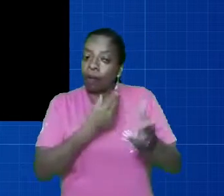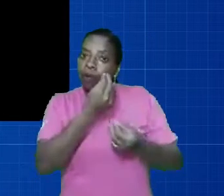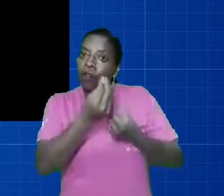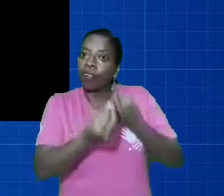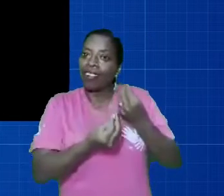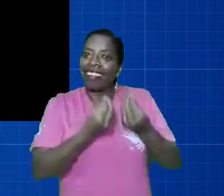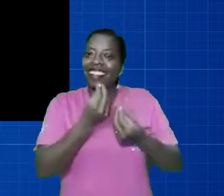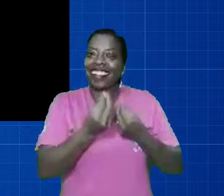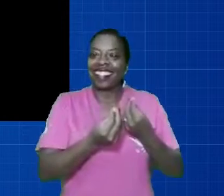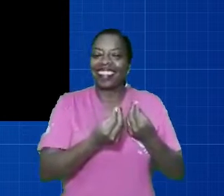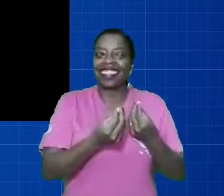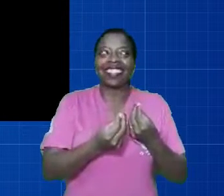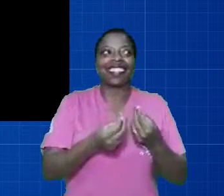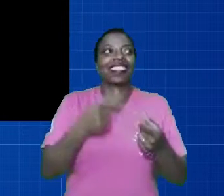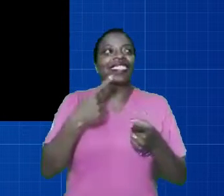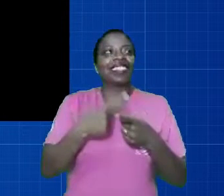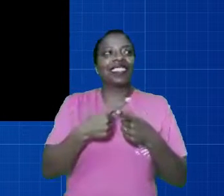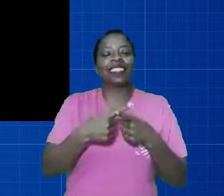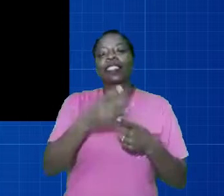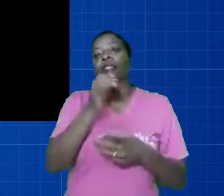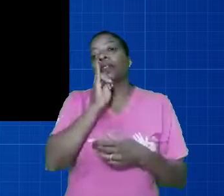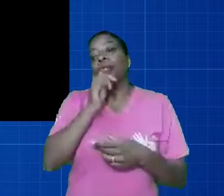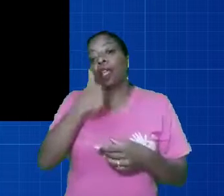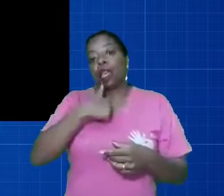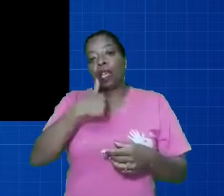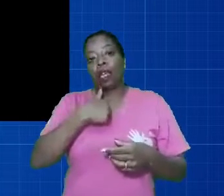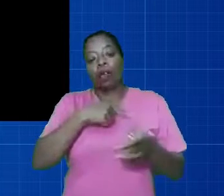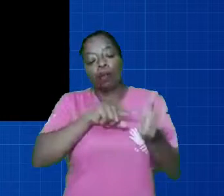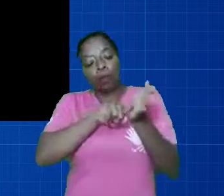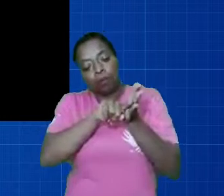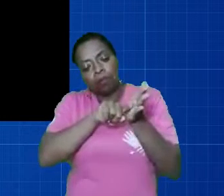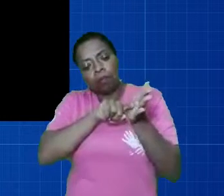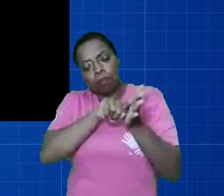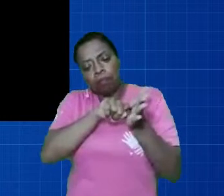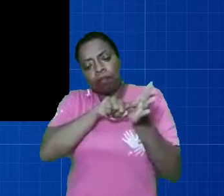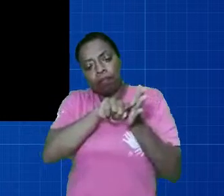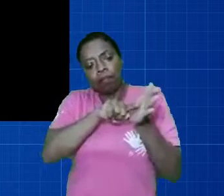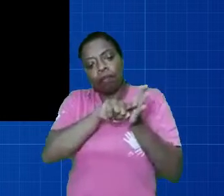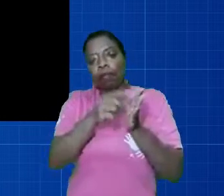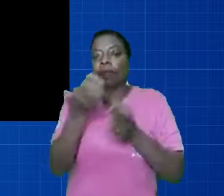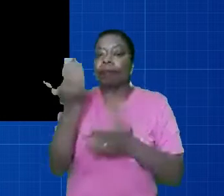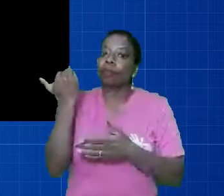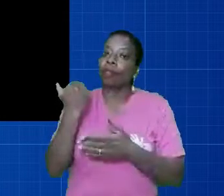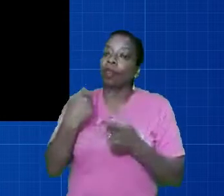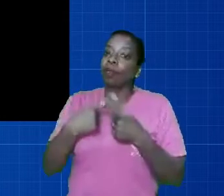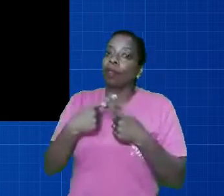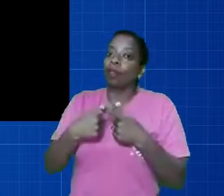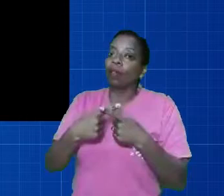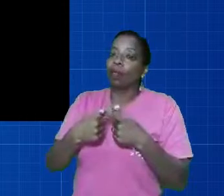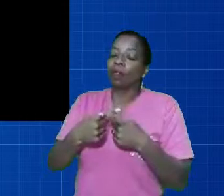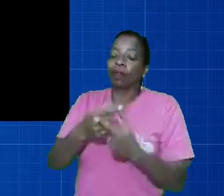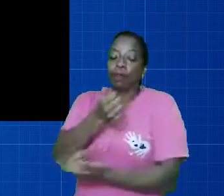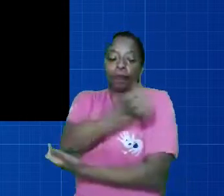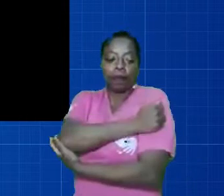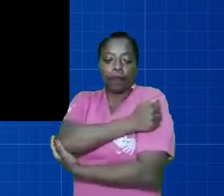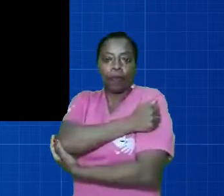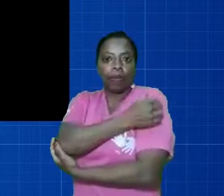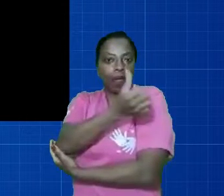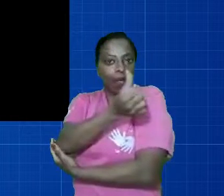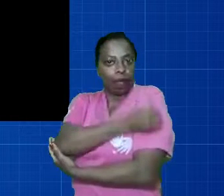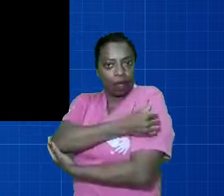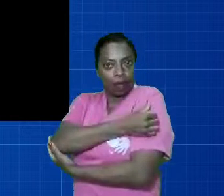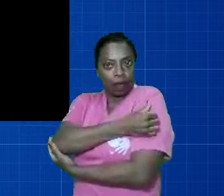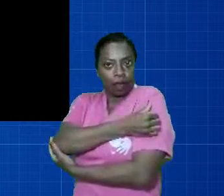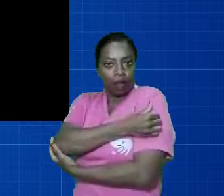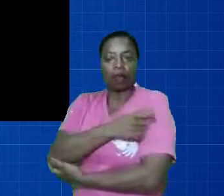aqui eu estava numa pesquisa muito para os alunos da quinta série, eles já estavam